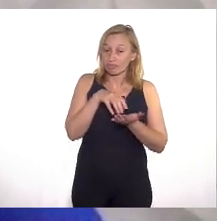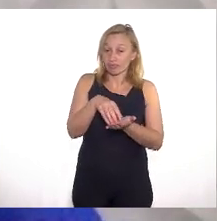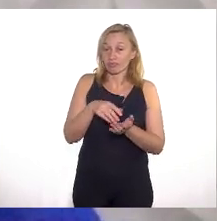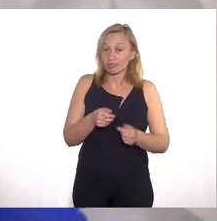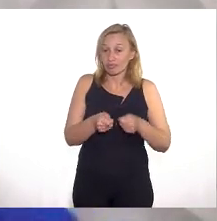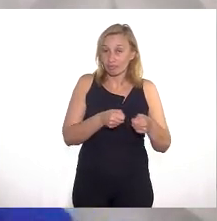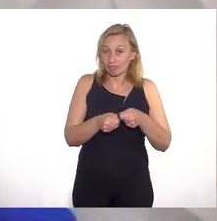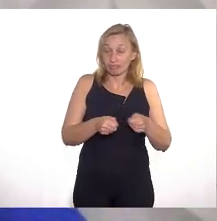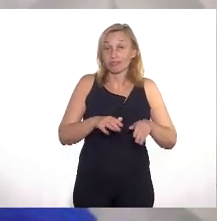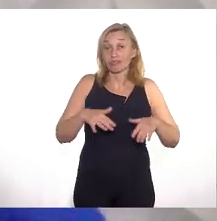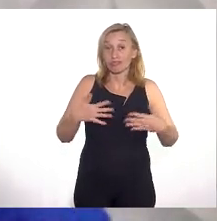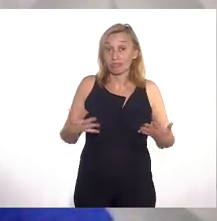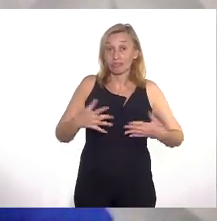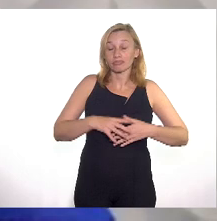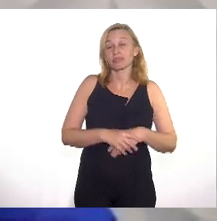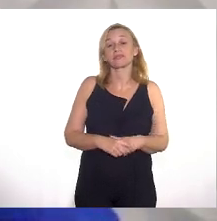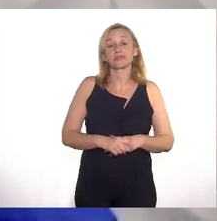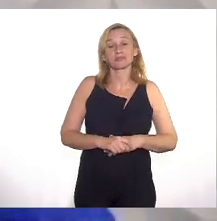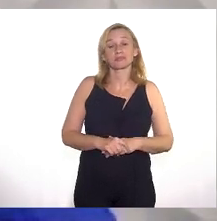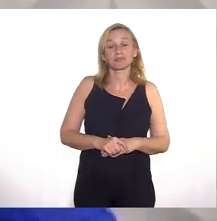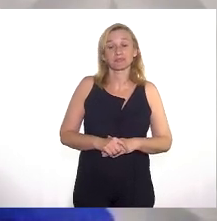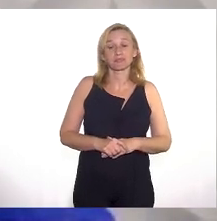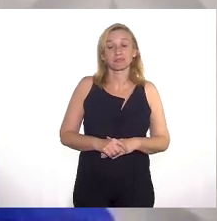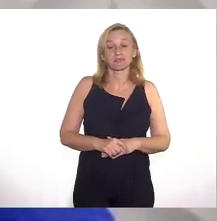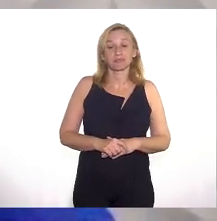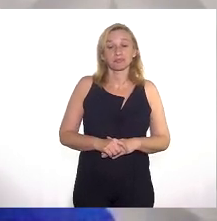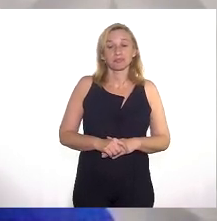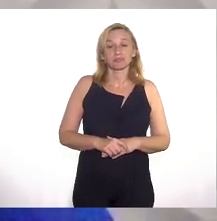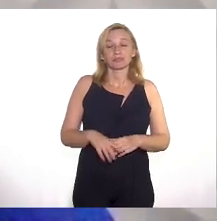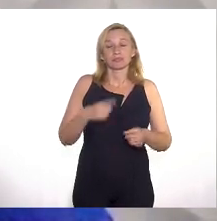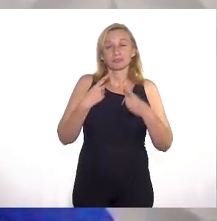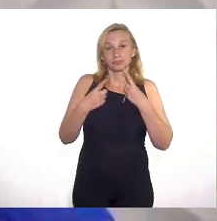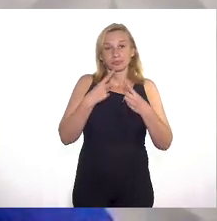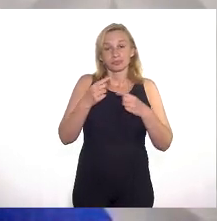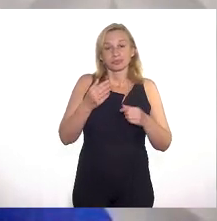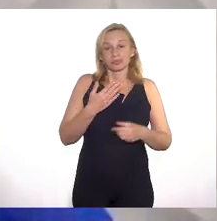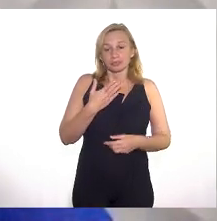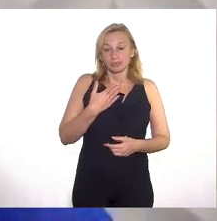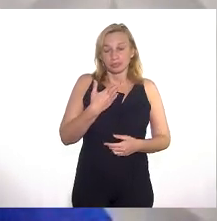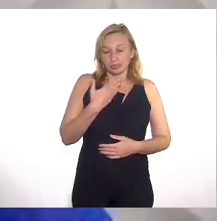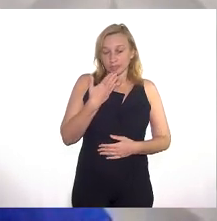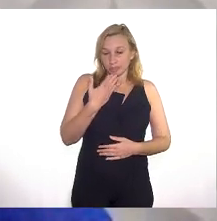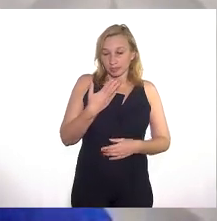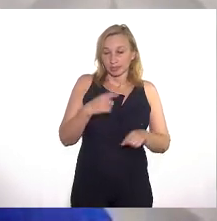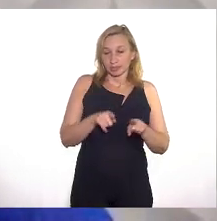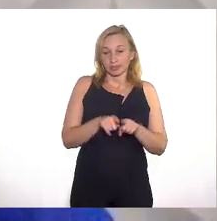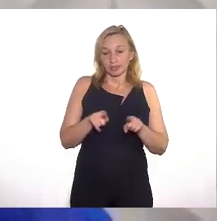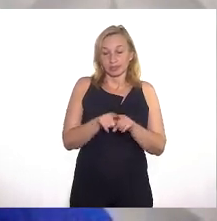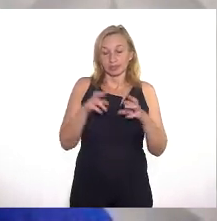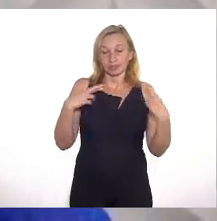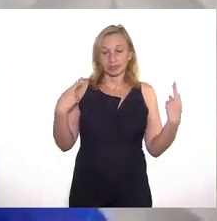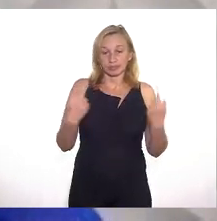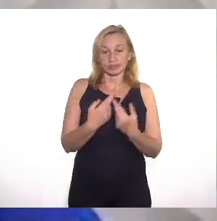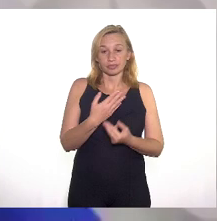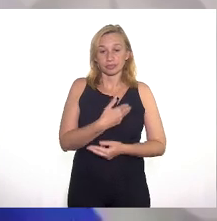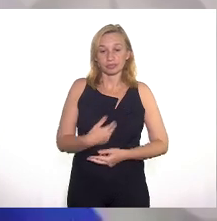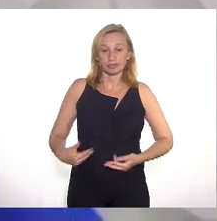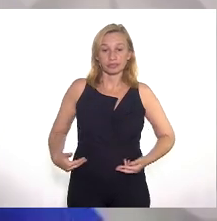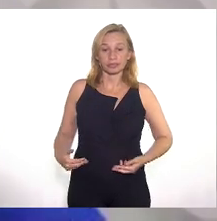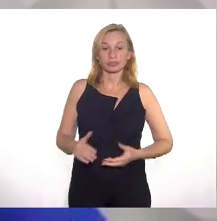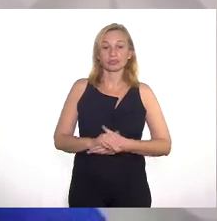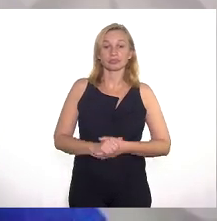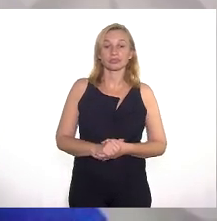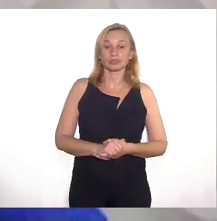controle. Então, eu ia, quando discuti, fazer também a sugestão da audiência pública, que